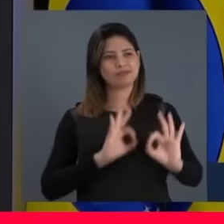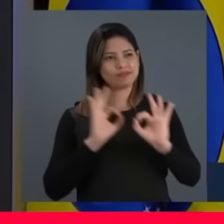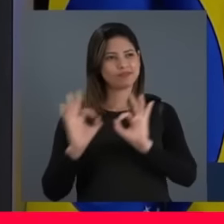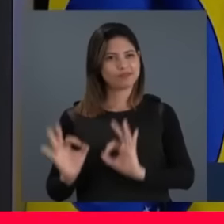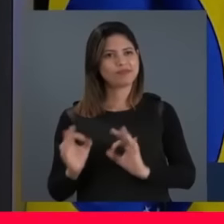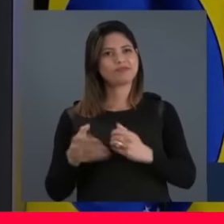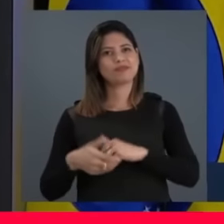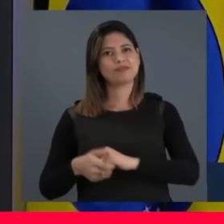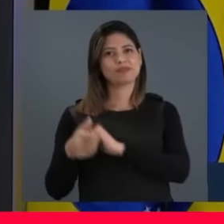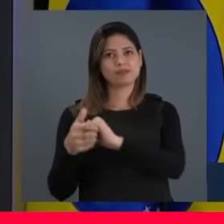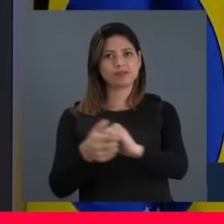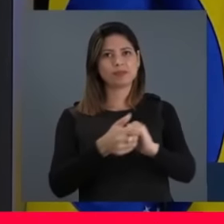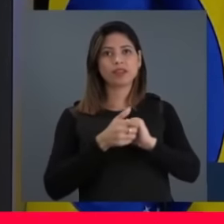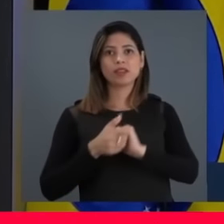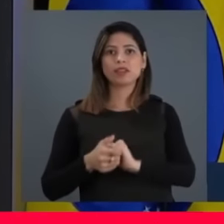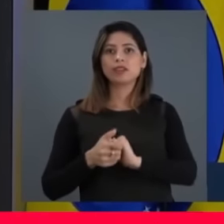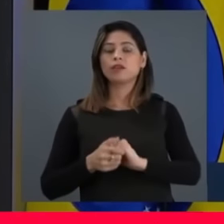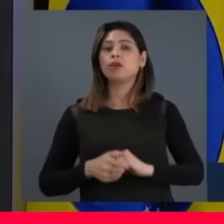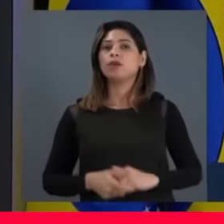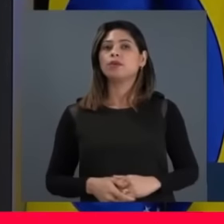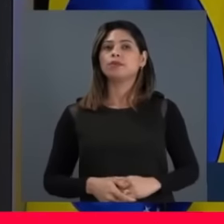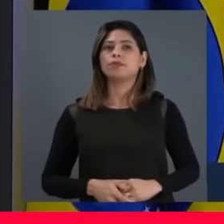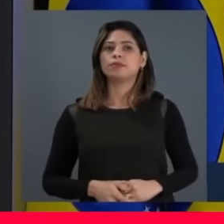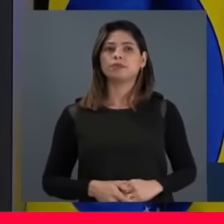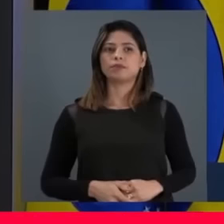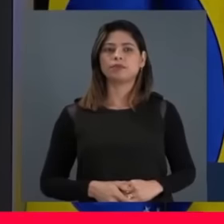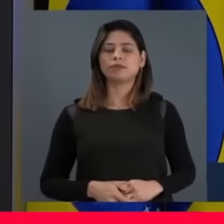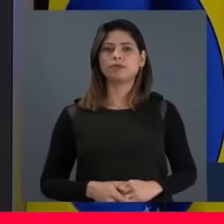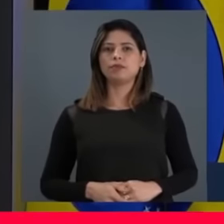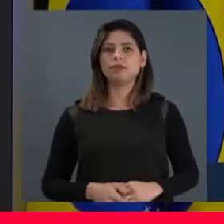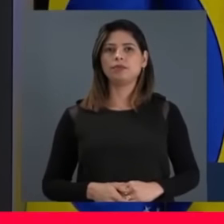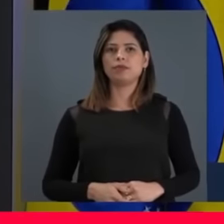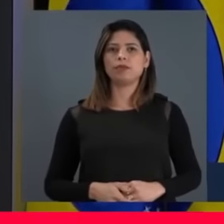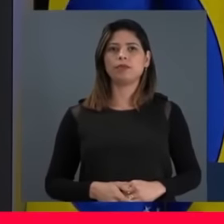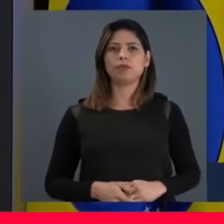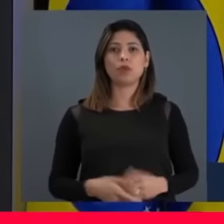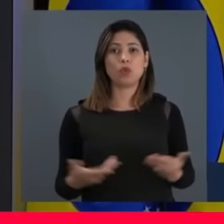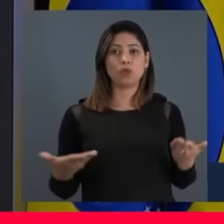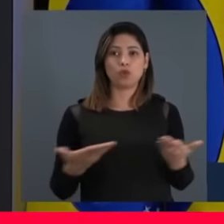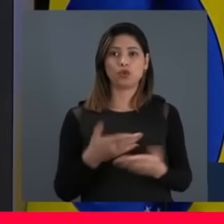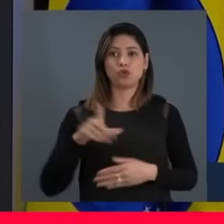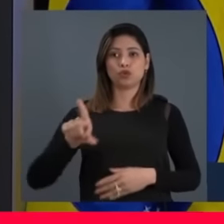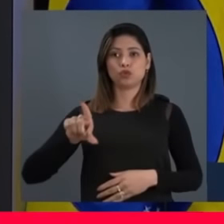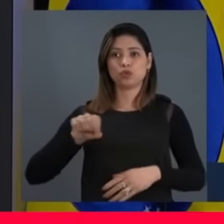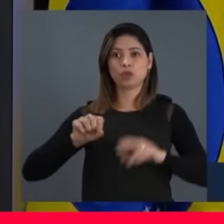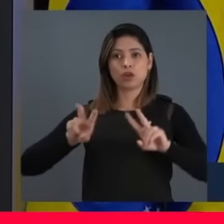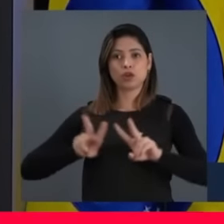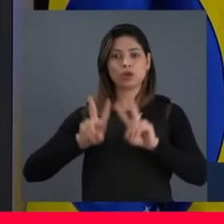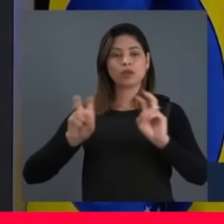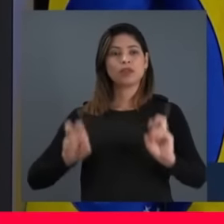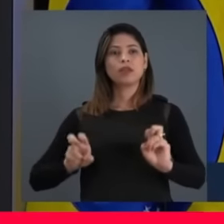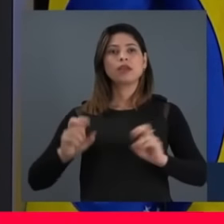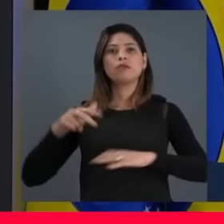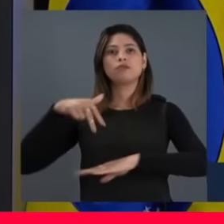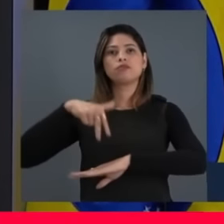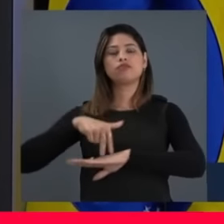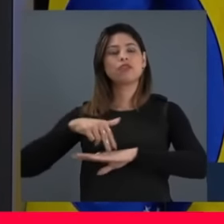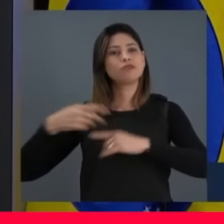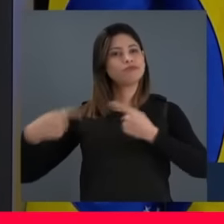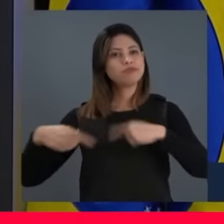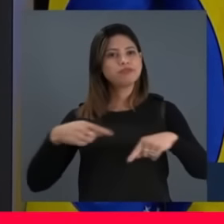senhor presidente o tema que me traz a Tribuna no dia de hoje é justamente o que